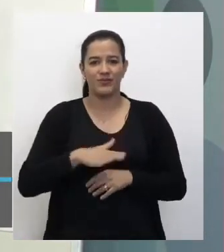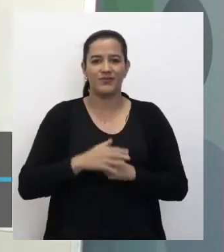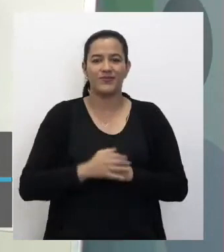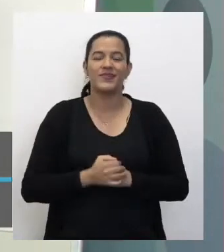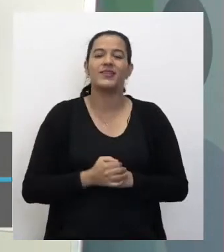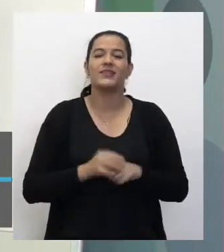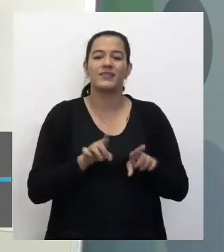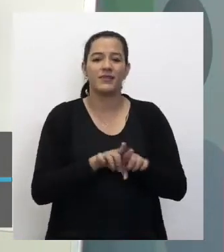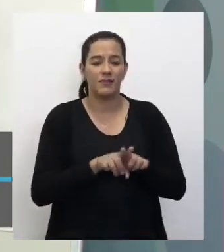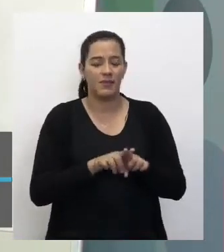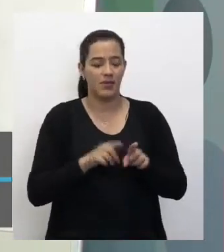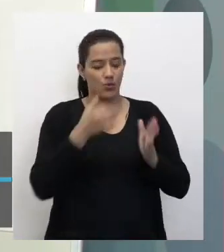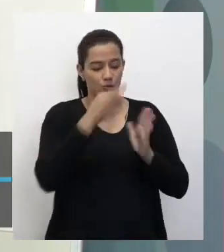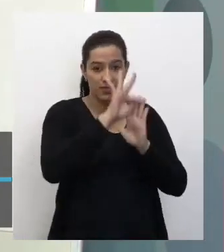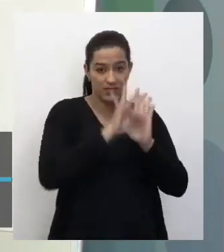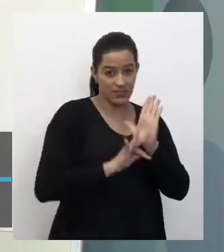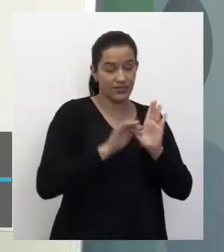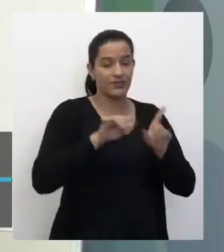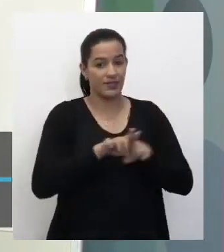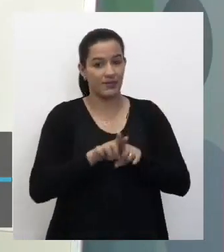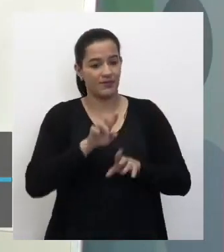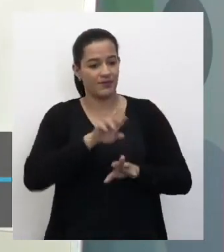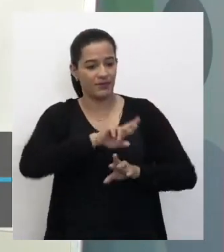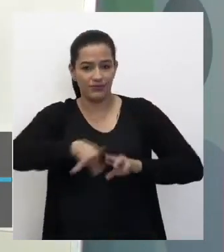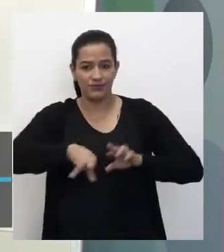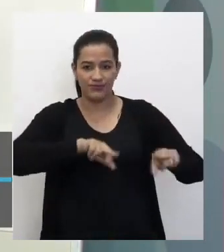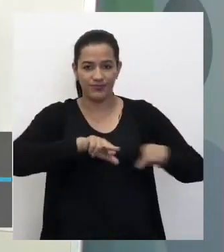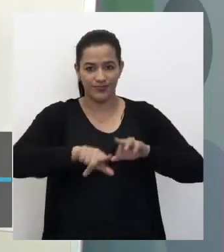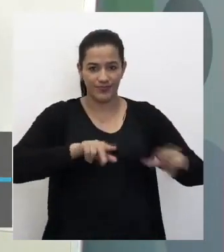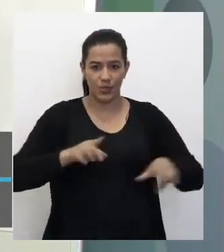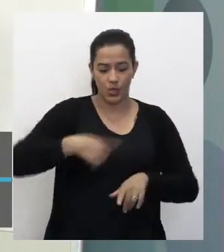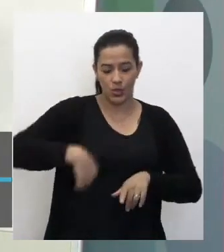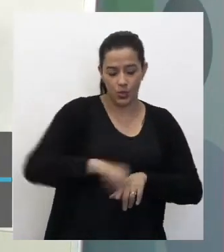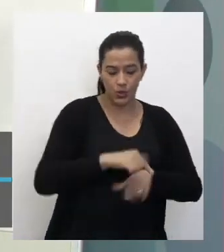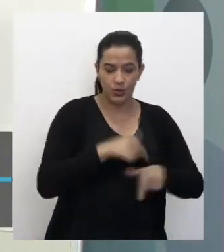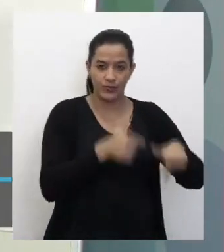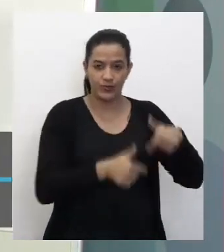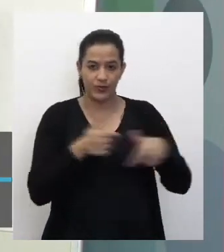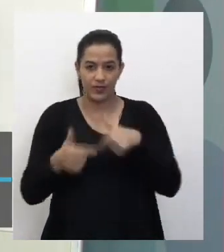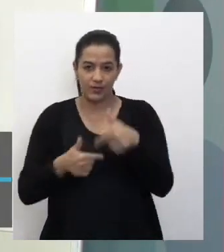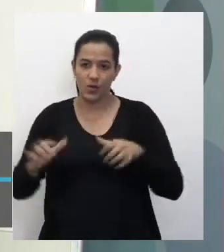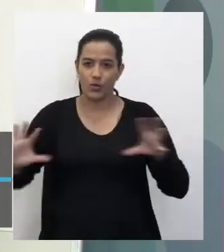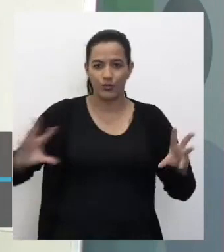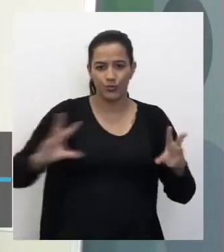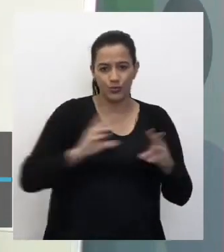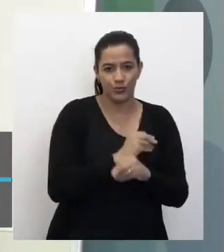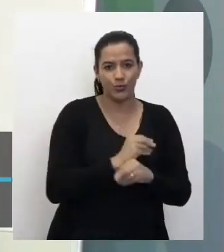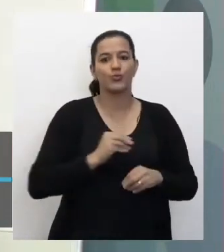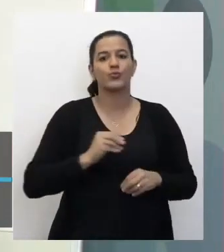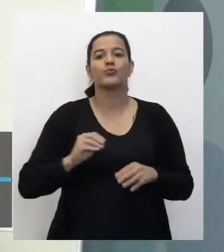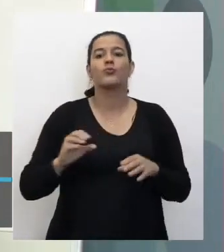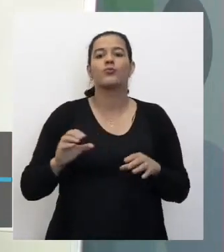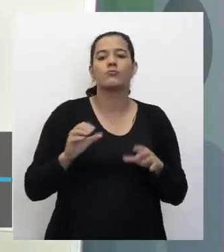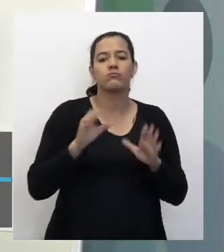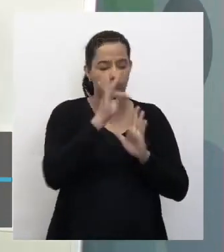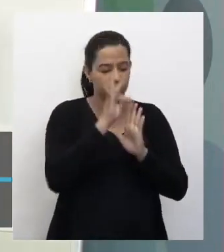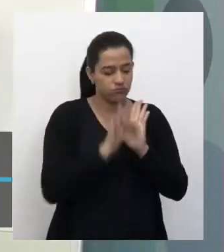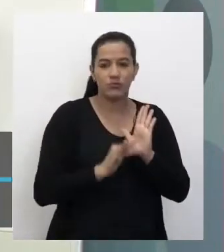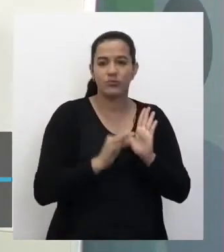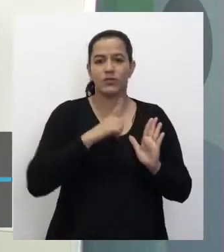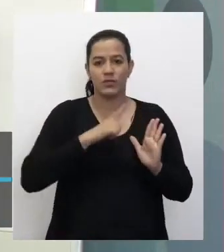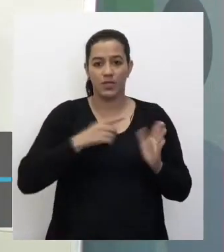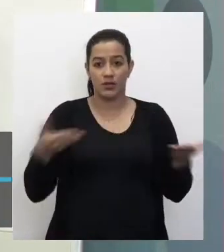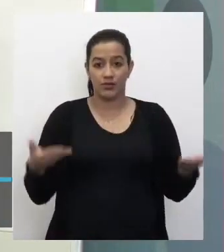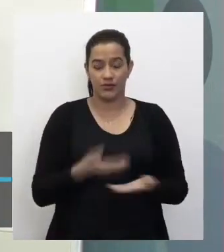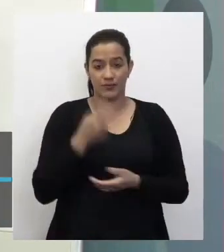os textos vão ser diferentes, mas a gente vai trabalhar todos os conceitos que vimos desde o início desse bimestre agora. Tá?